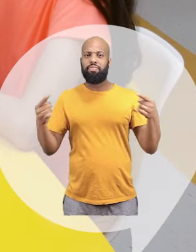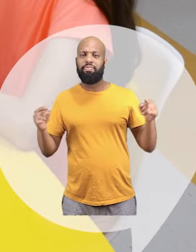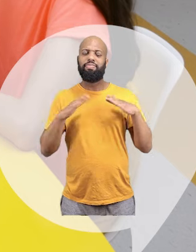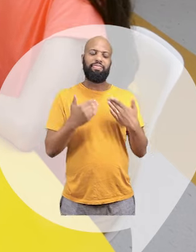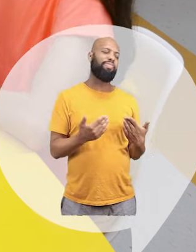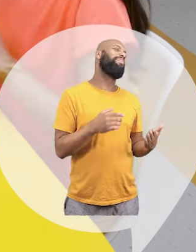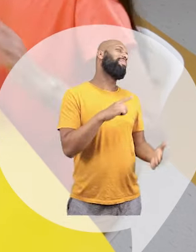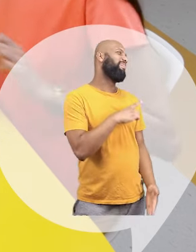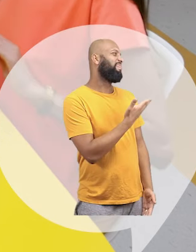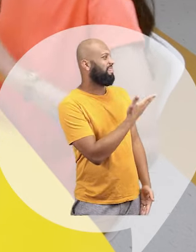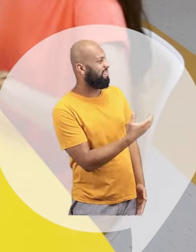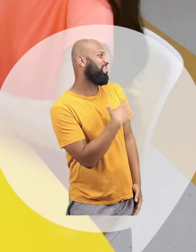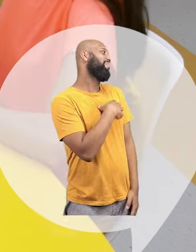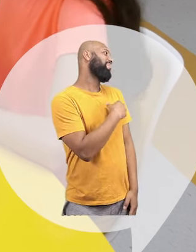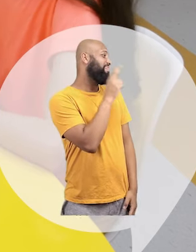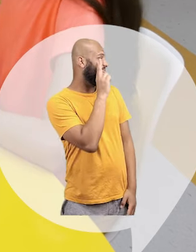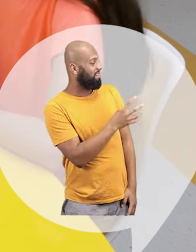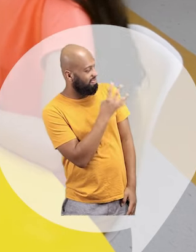então